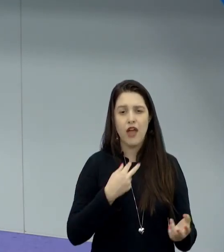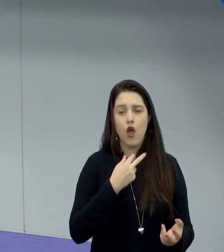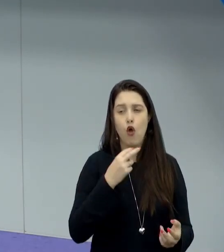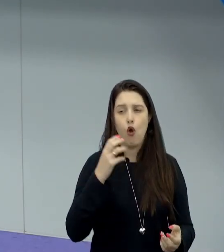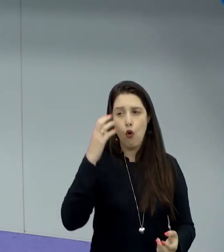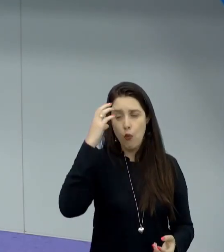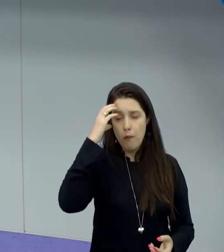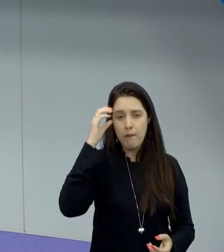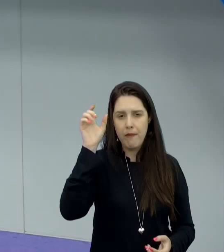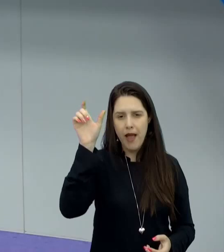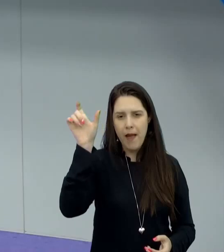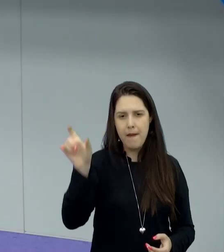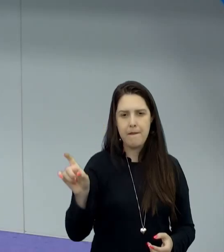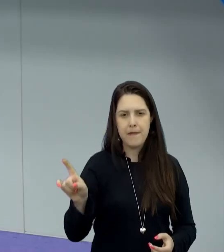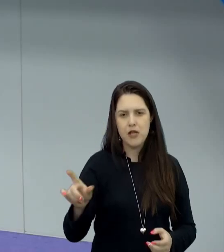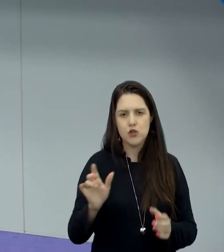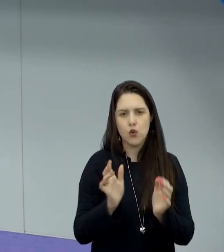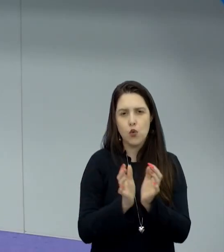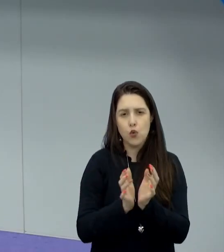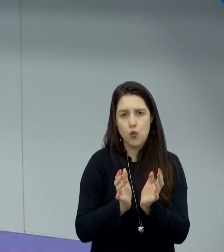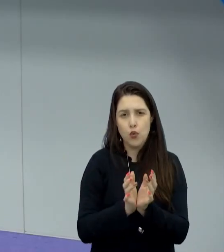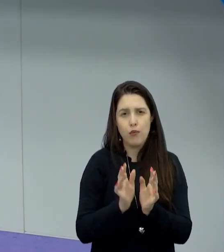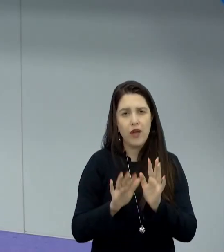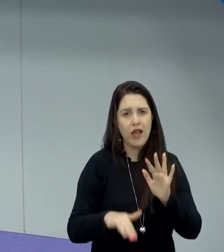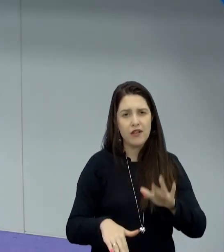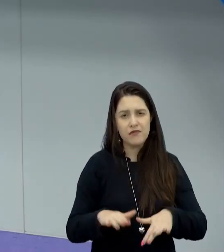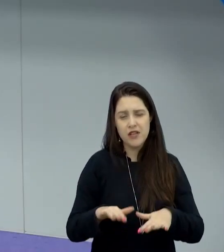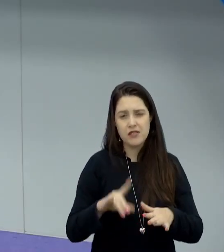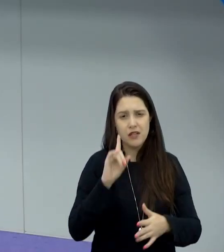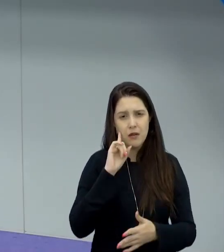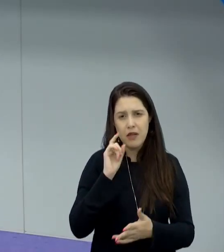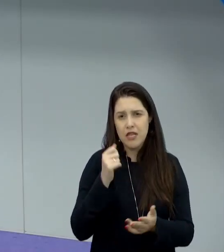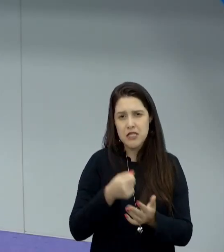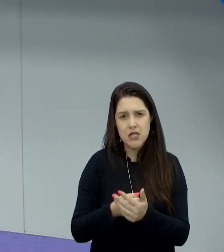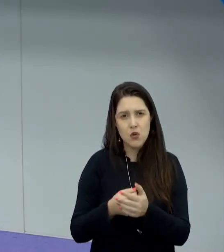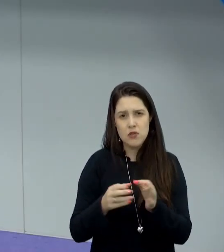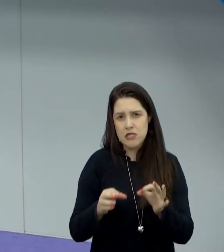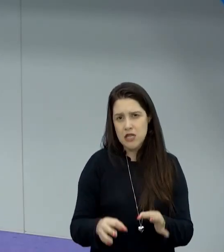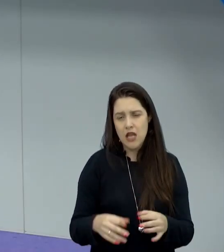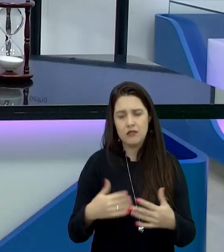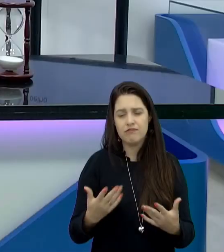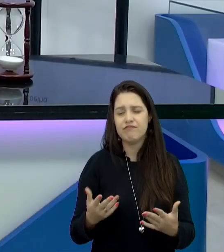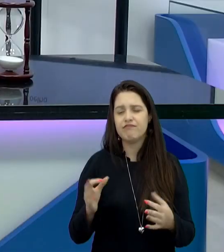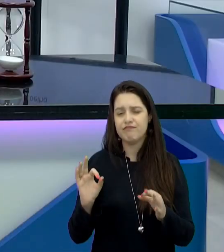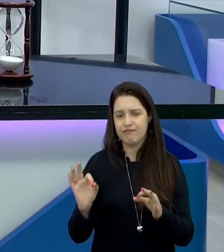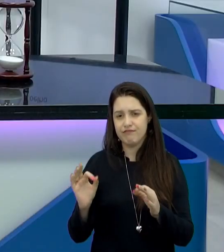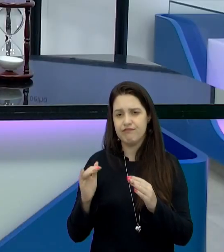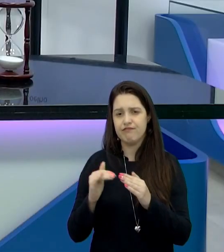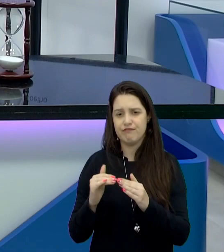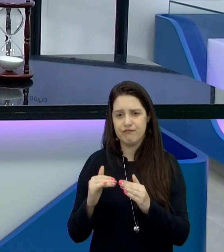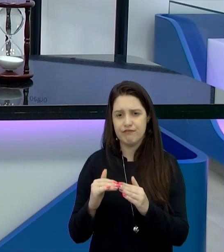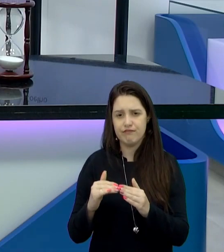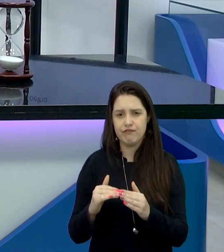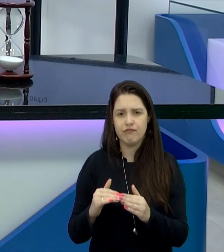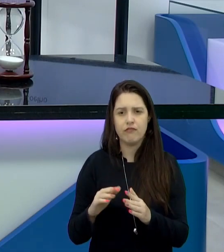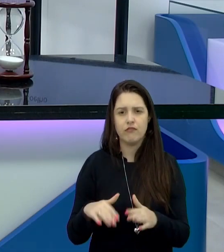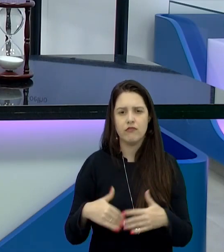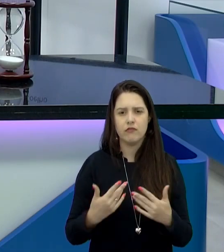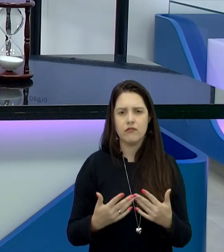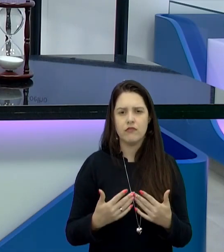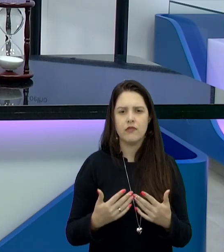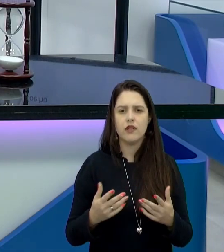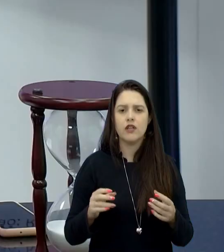que programou, né? O grupo que às vezes não fez uma pesquisa adequada, enfim. Exatamente. E aí o próprio autor, né, ele